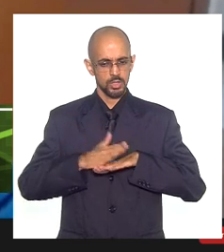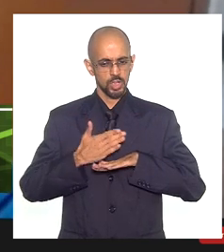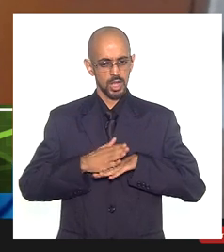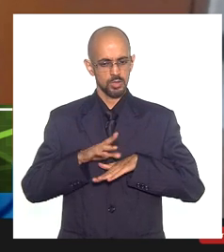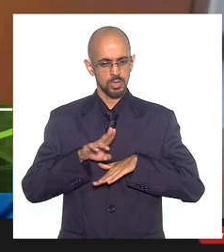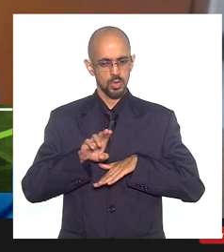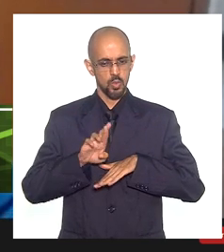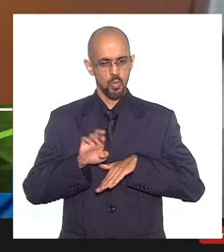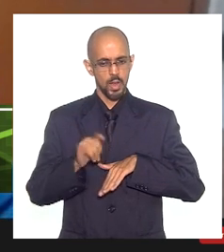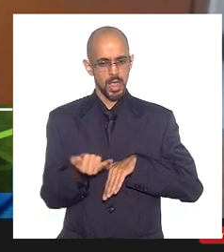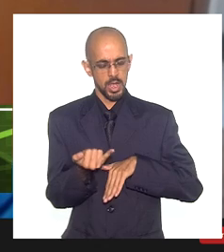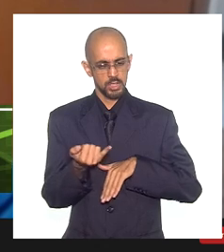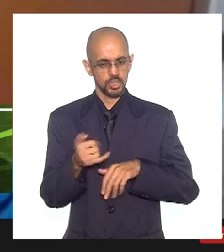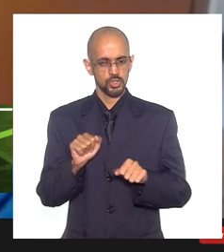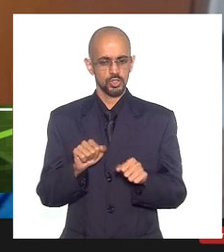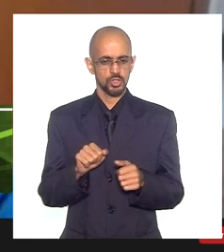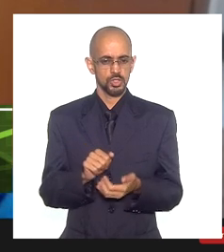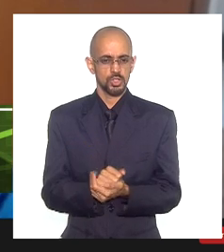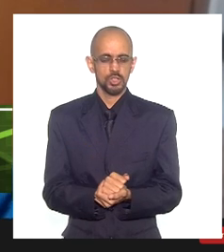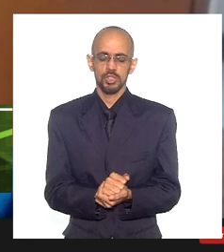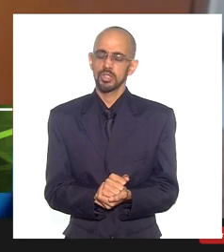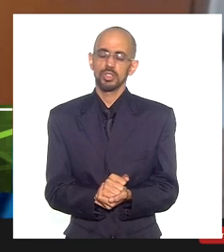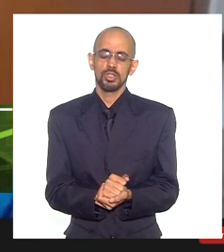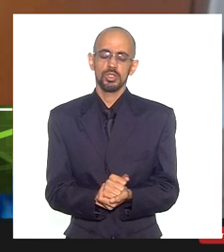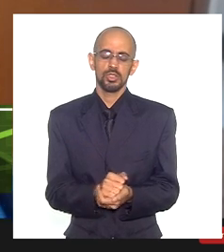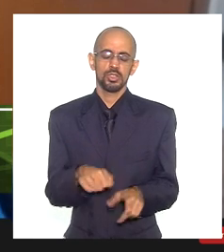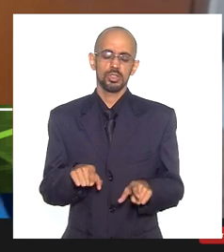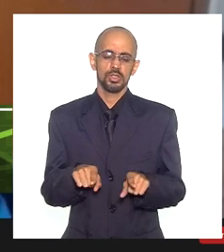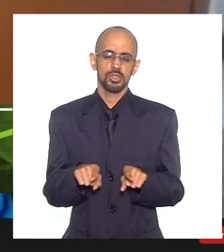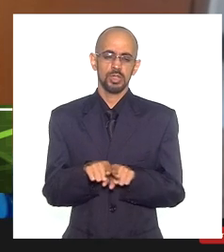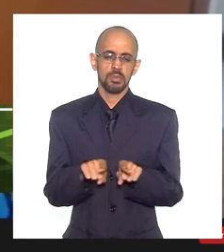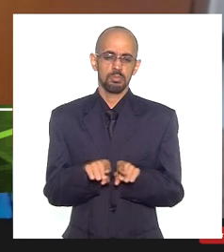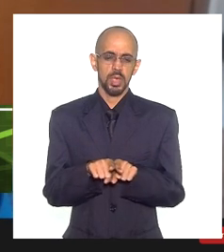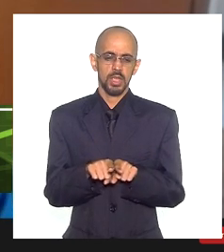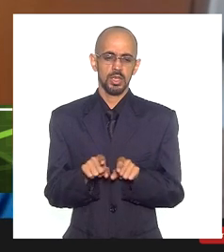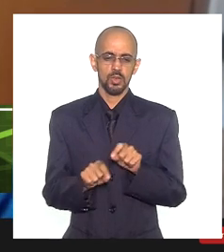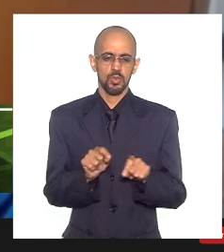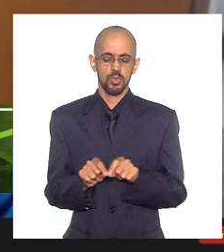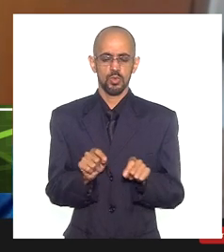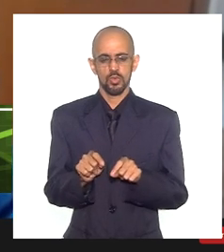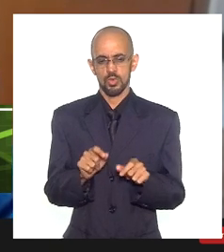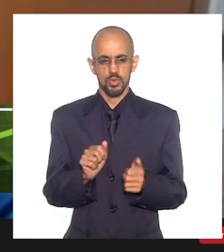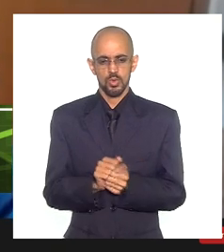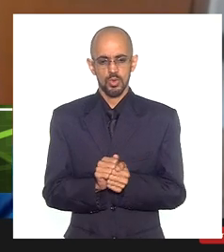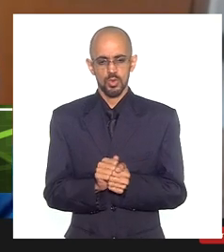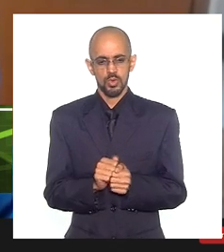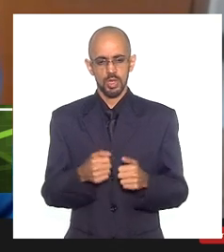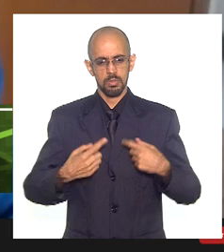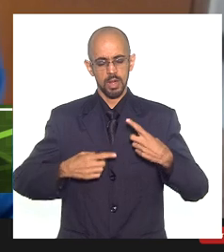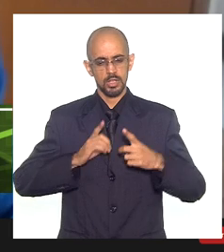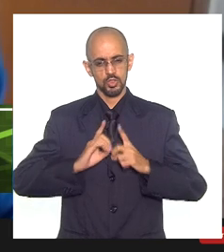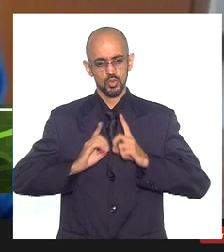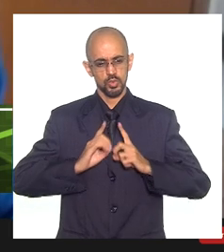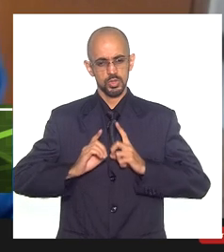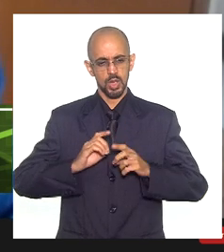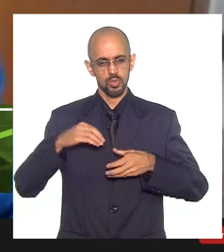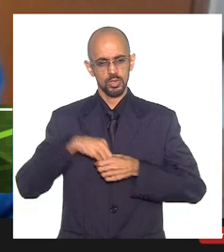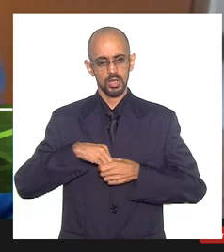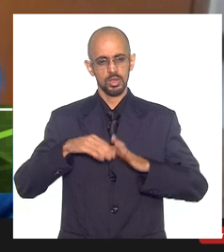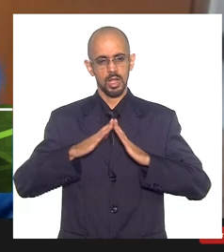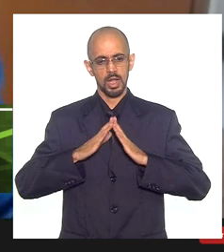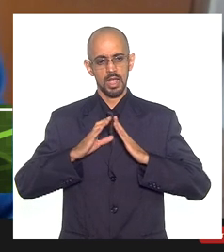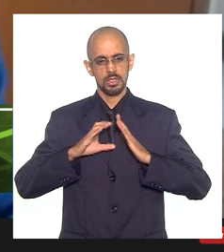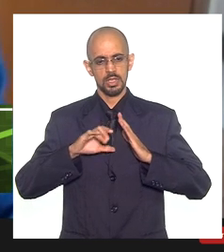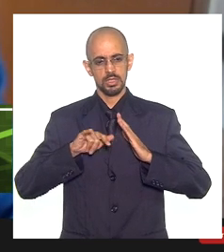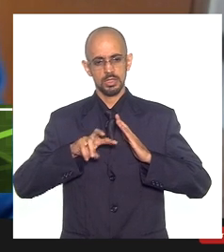a ensejar um prévio escrutínio por parte da Casa Civil por ocasião